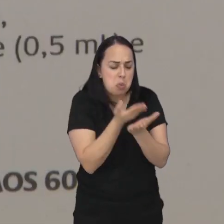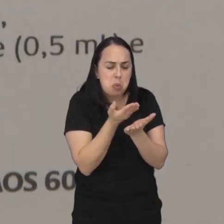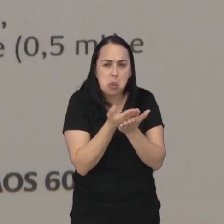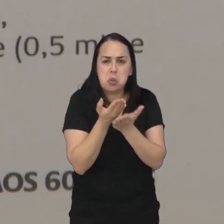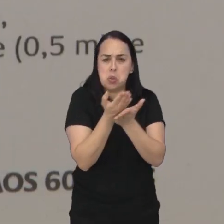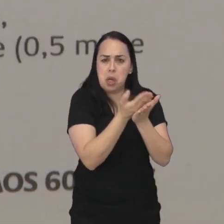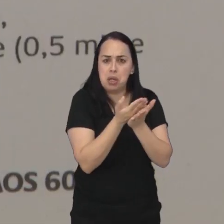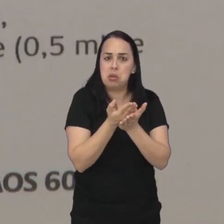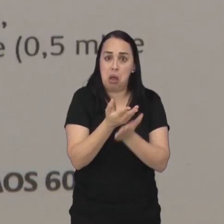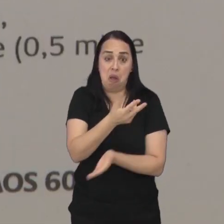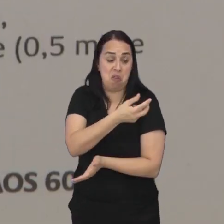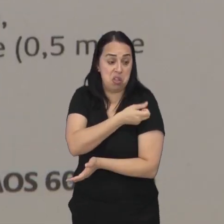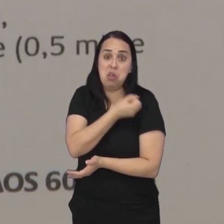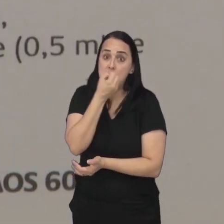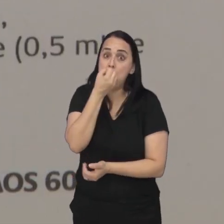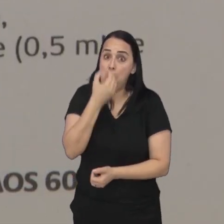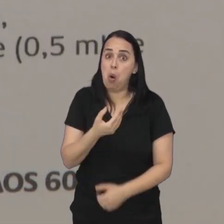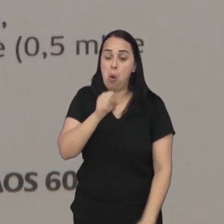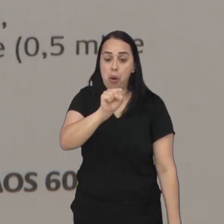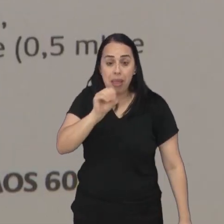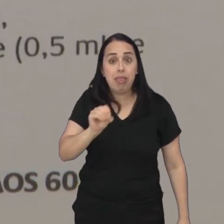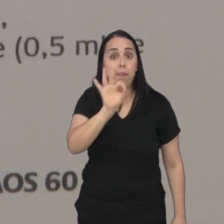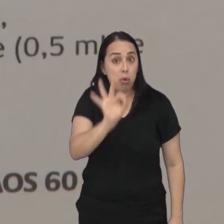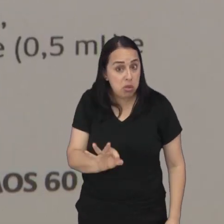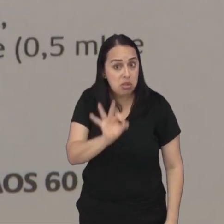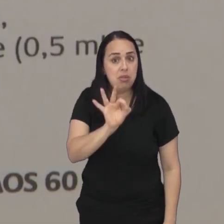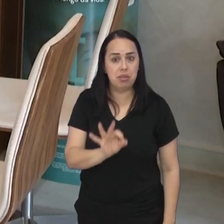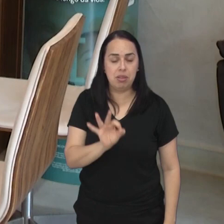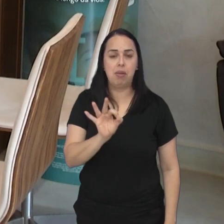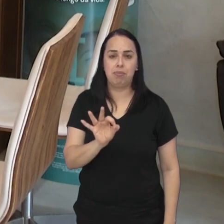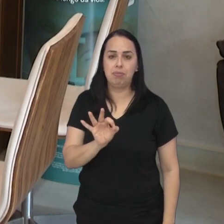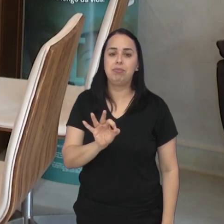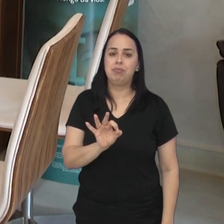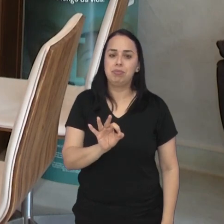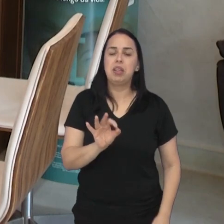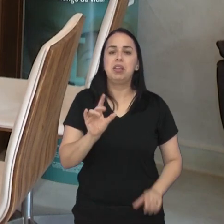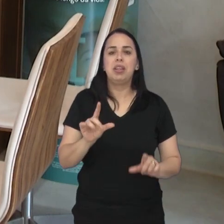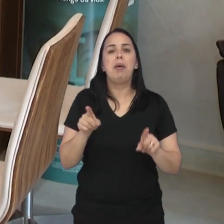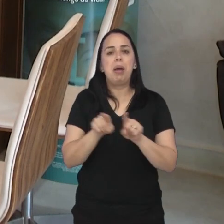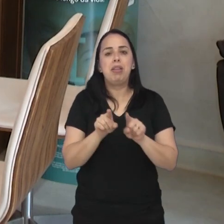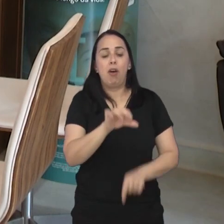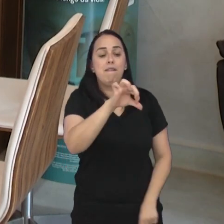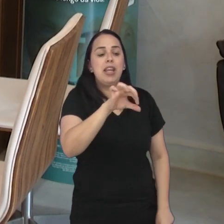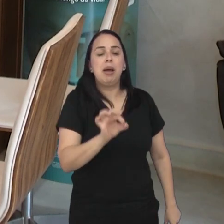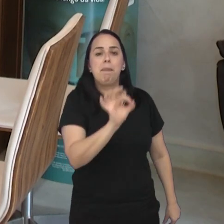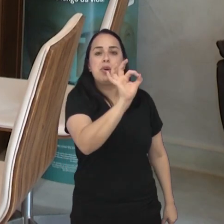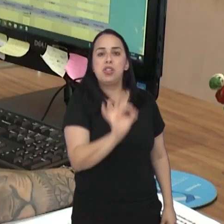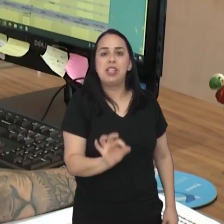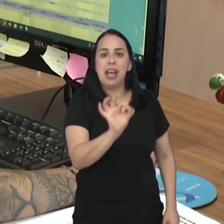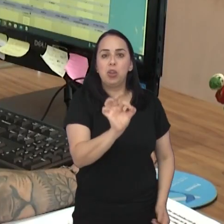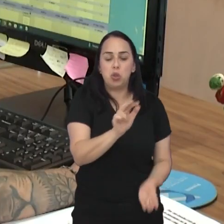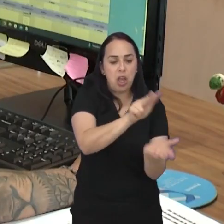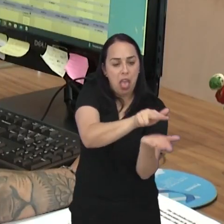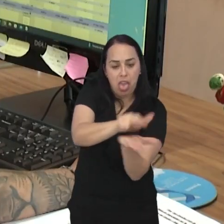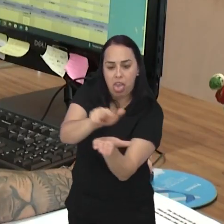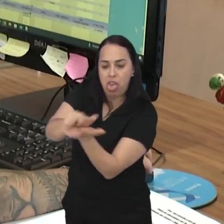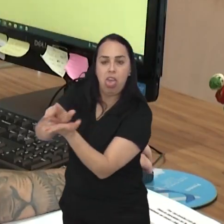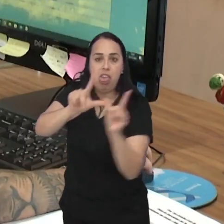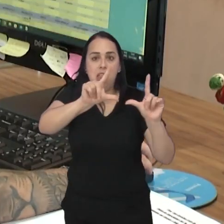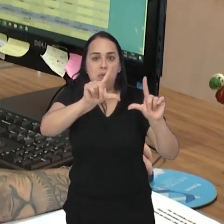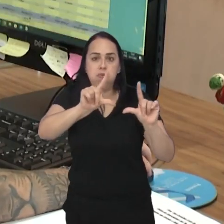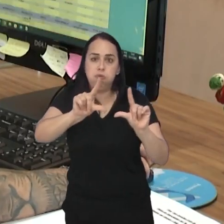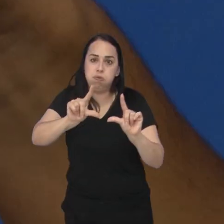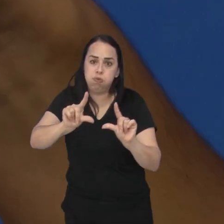dengue demonstrou ter uma eficácia geral de 80%. A imunização reduziu em 90% as hospitalizações